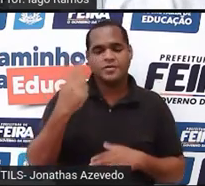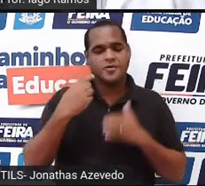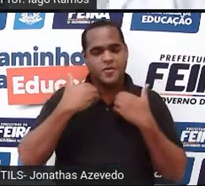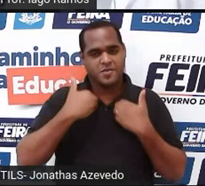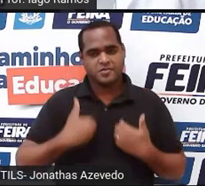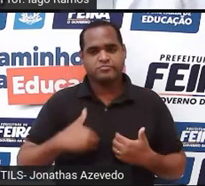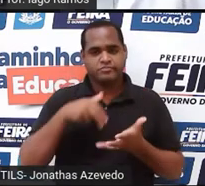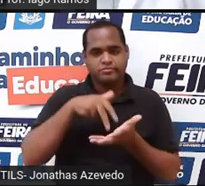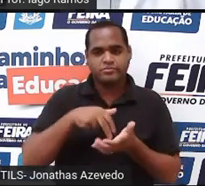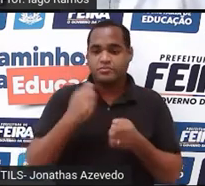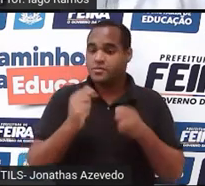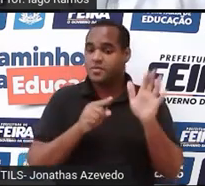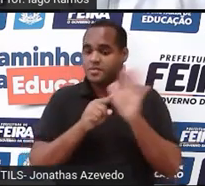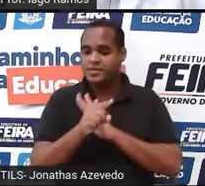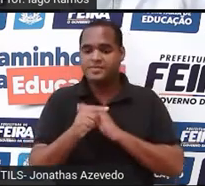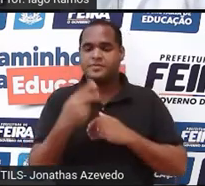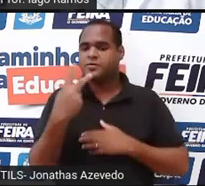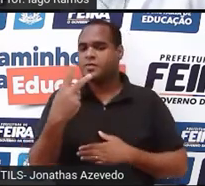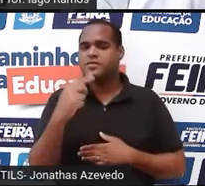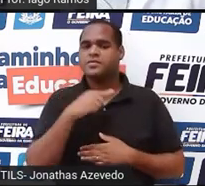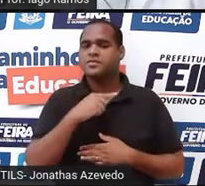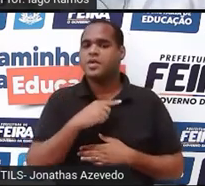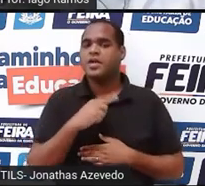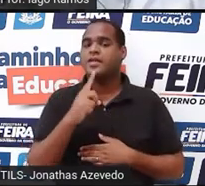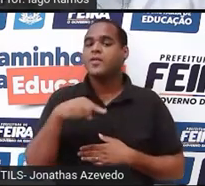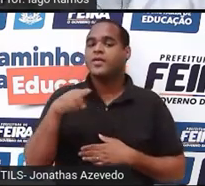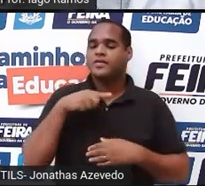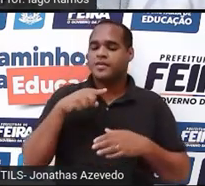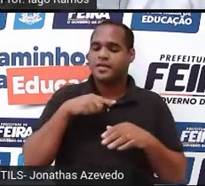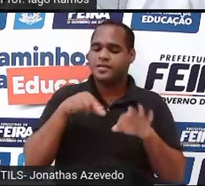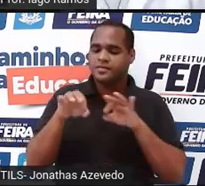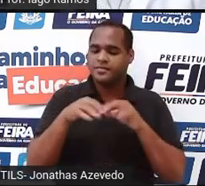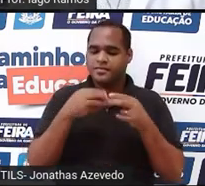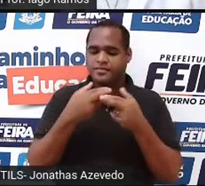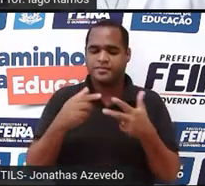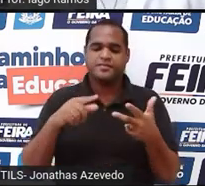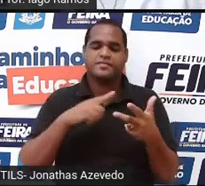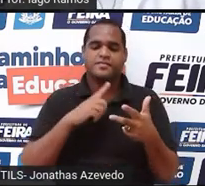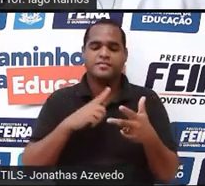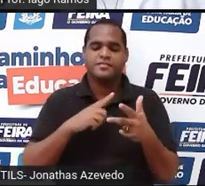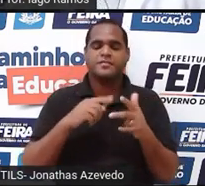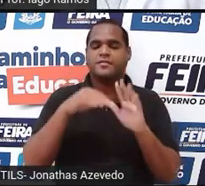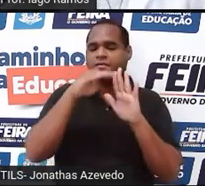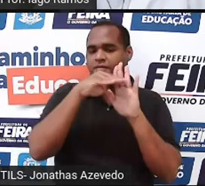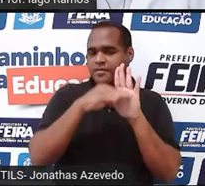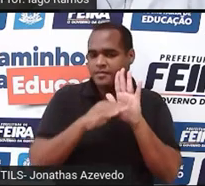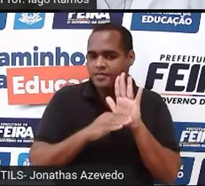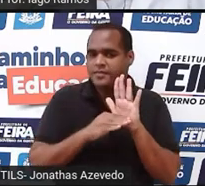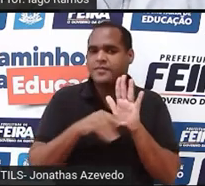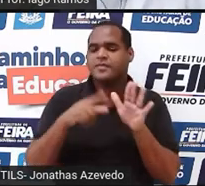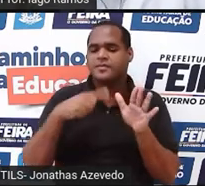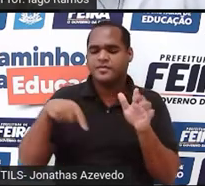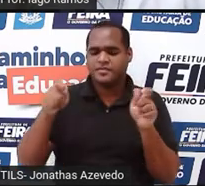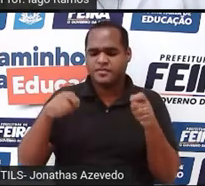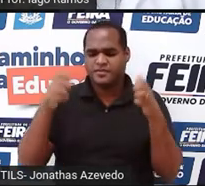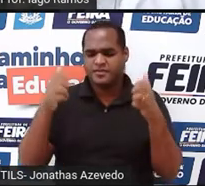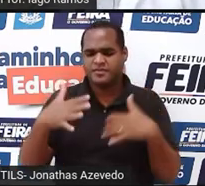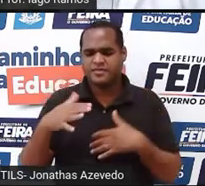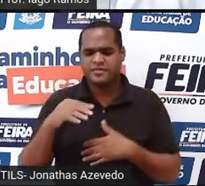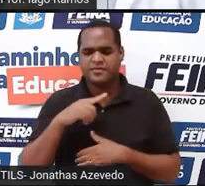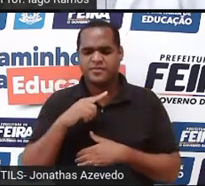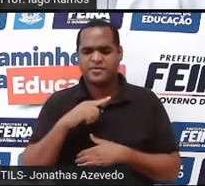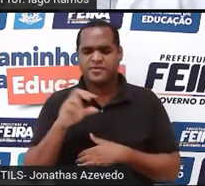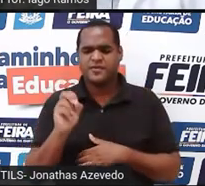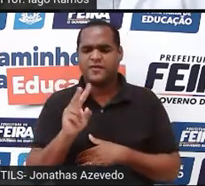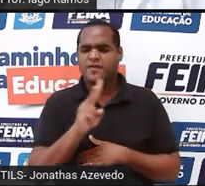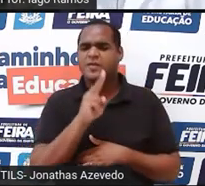duas perguntas para essas perguntas eu vou construir uma tabela Zinha nessa tabela assim eu vou colocar aqueles valores que